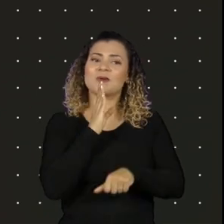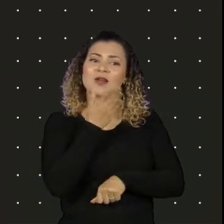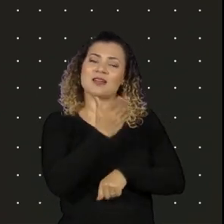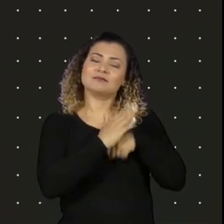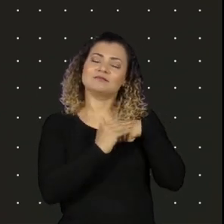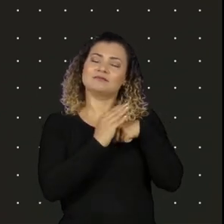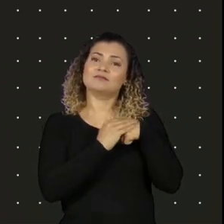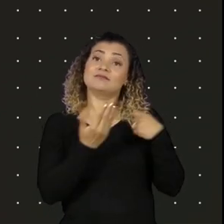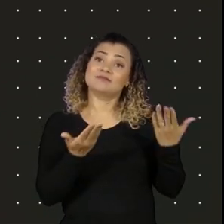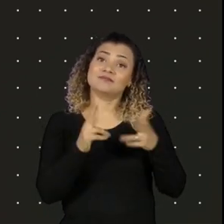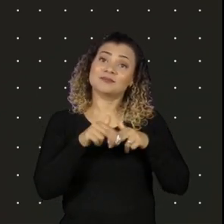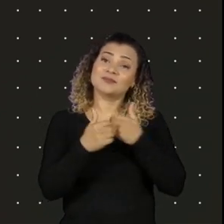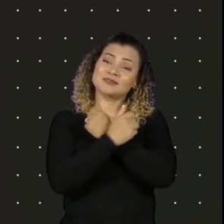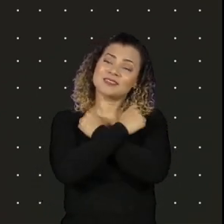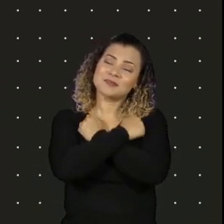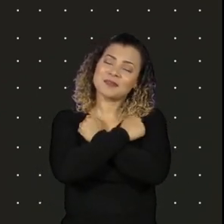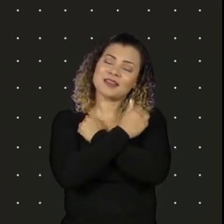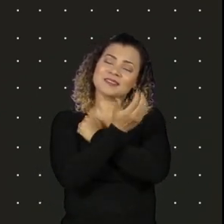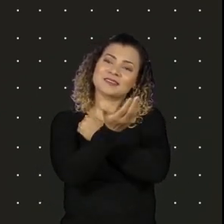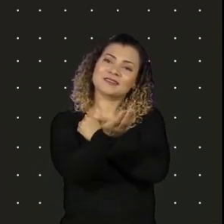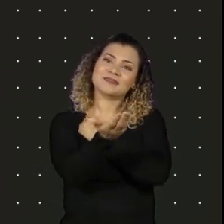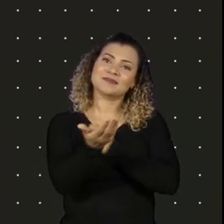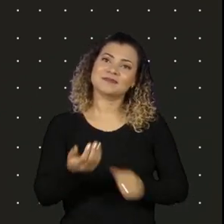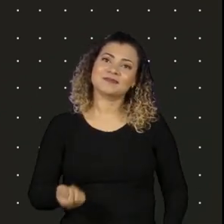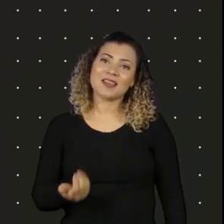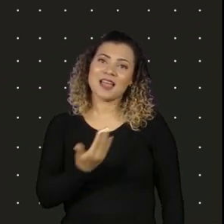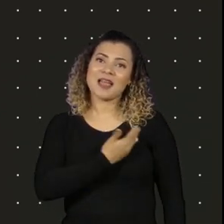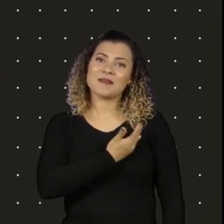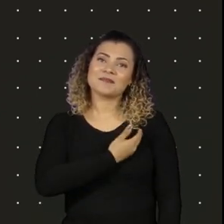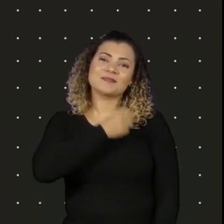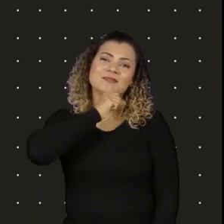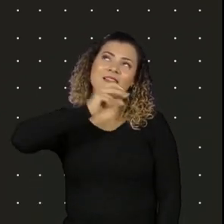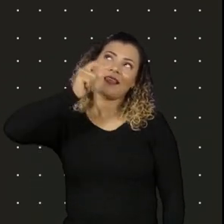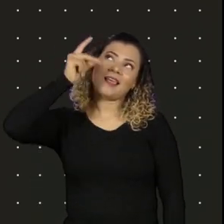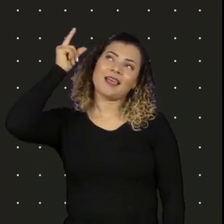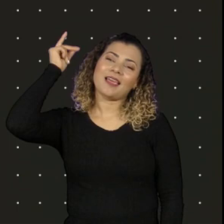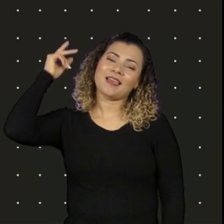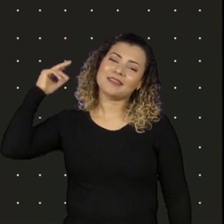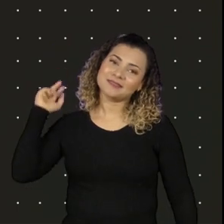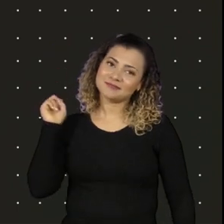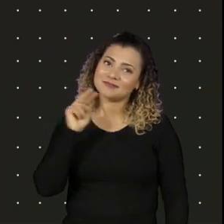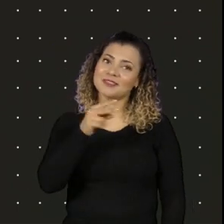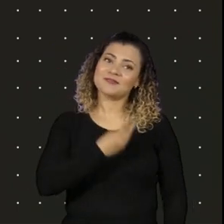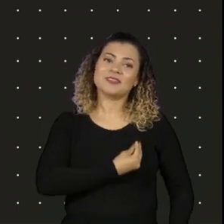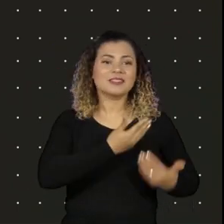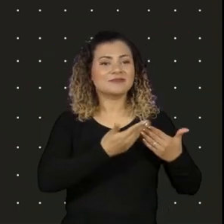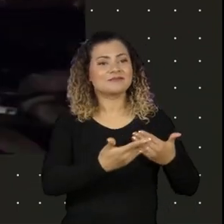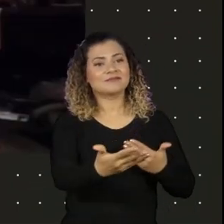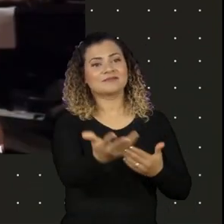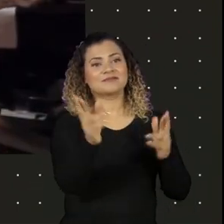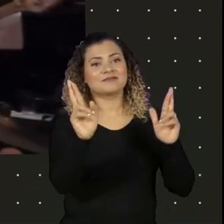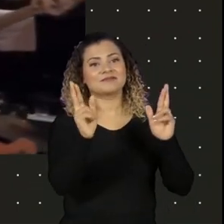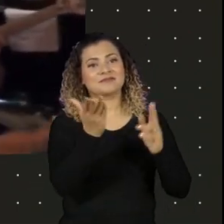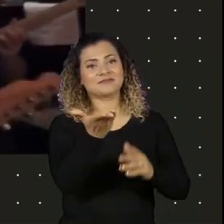Bom, é isso aí, um grande abraço para esse figura aí, meu velho amigo, longa vida Mário Bortolotto.